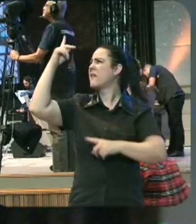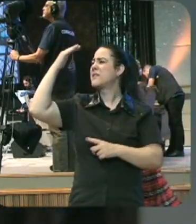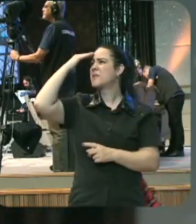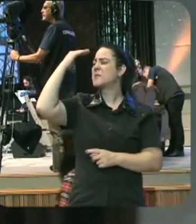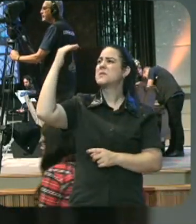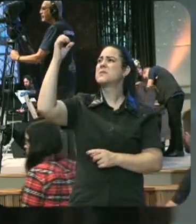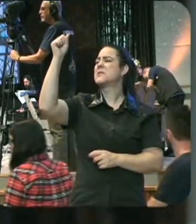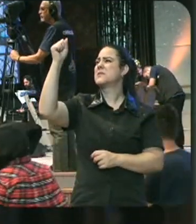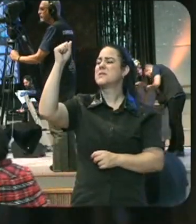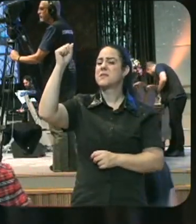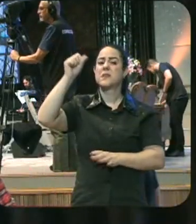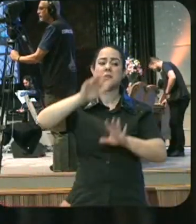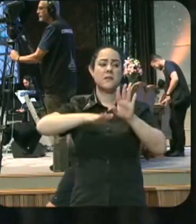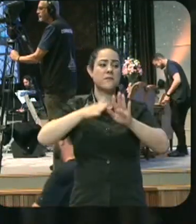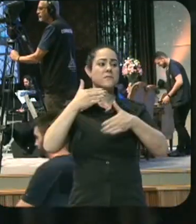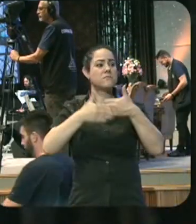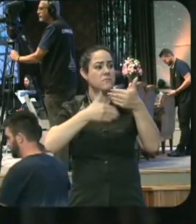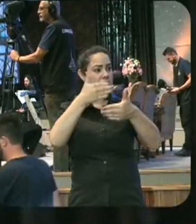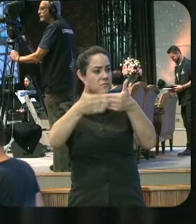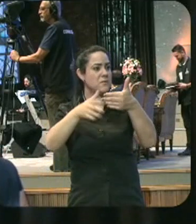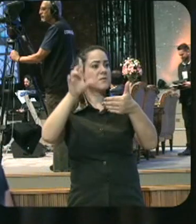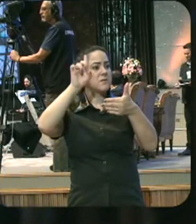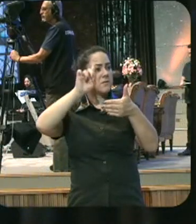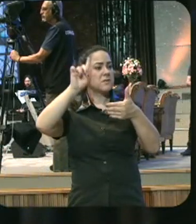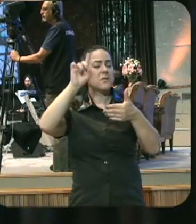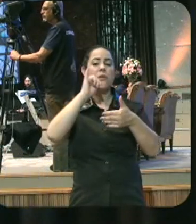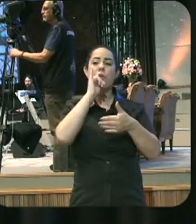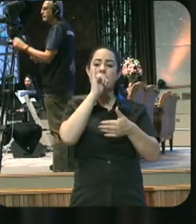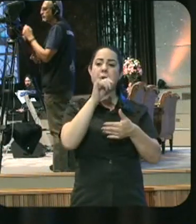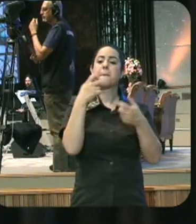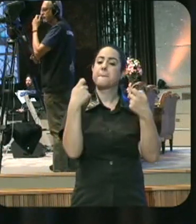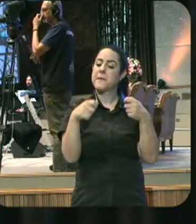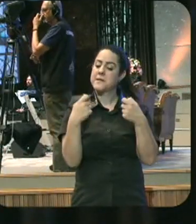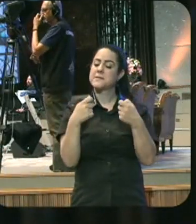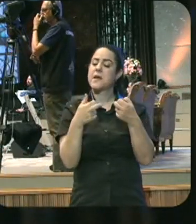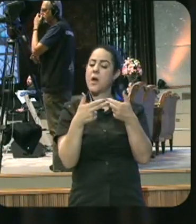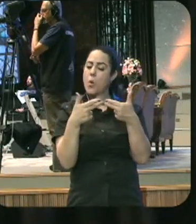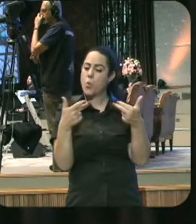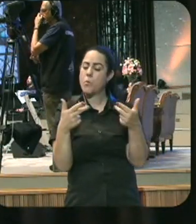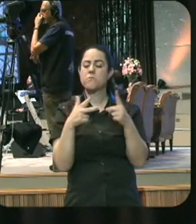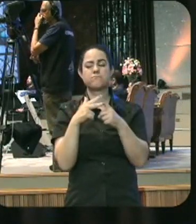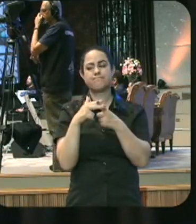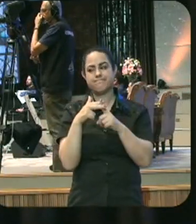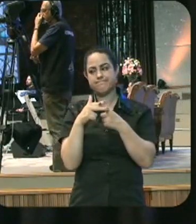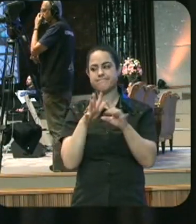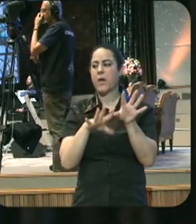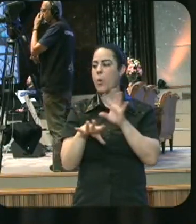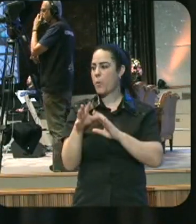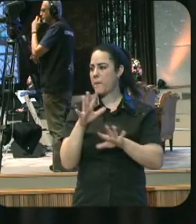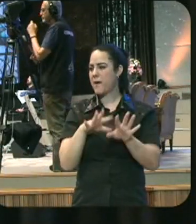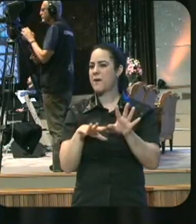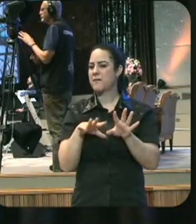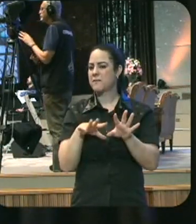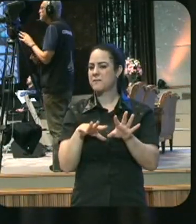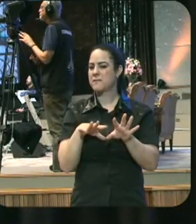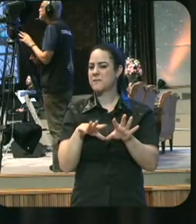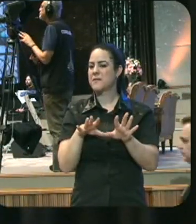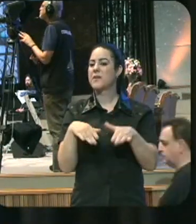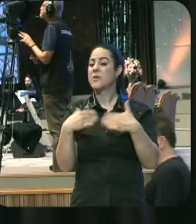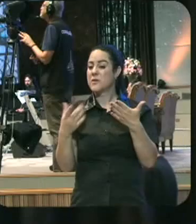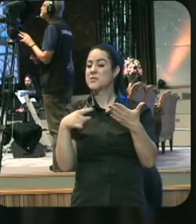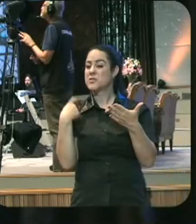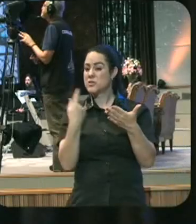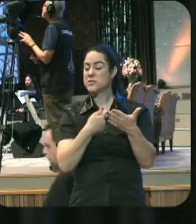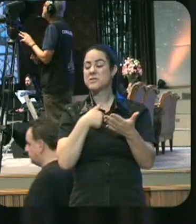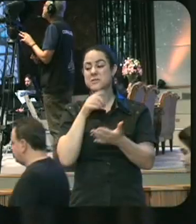sabedoria. E talvez nesse processo Deus vai dizer para você: você tem que fazer alguns consertos, né? Porque quando a gente